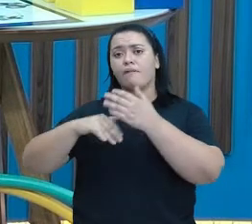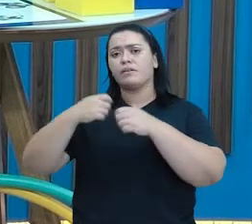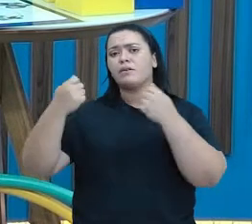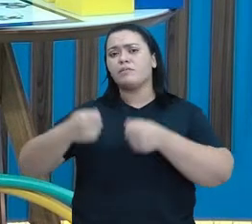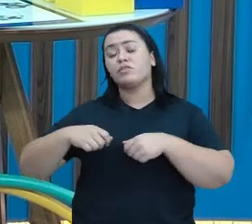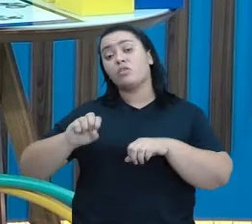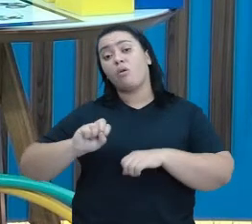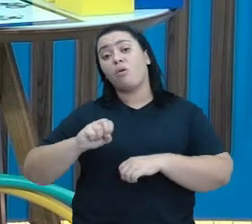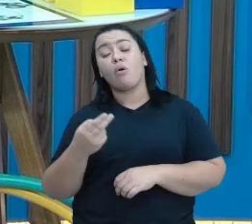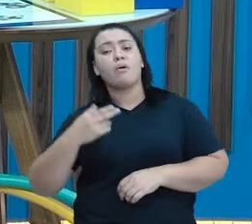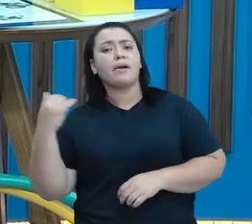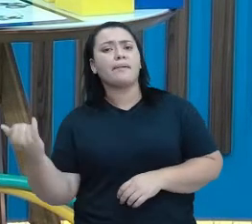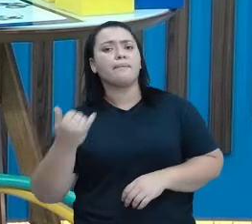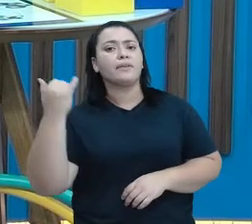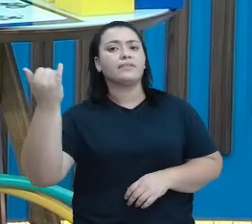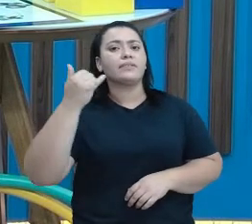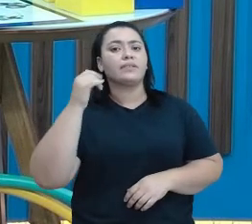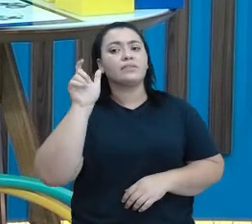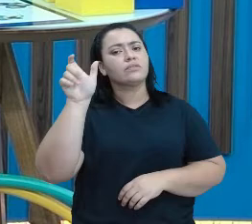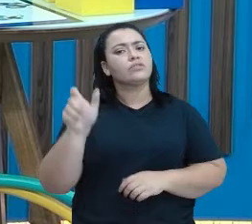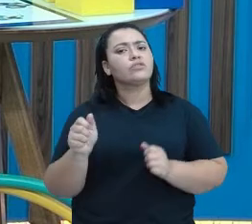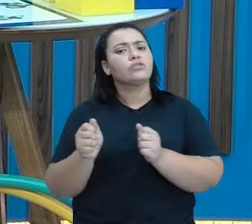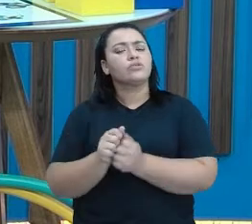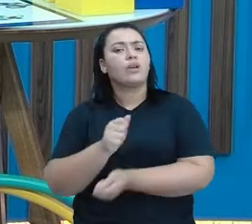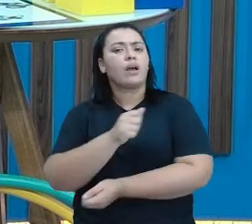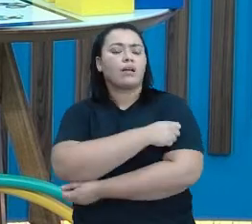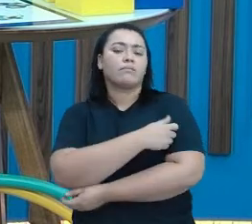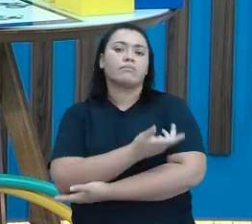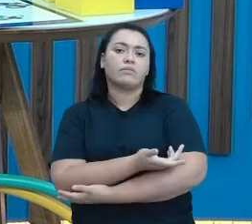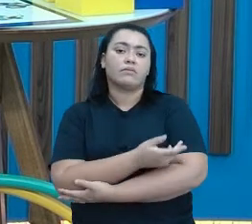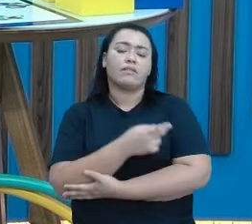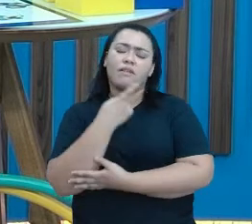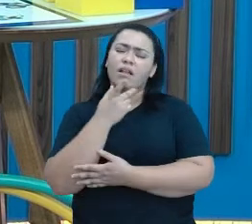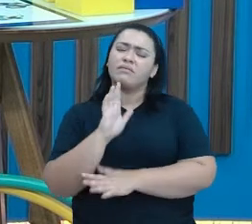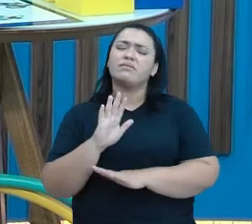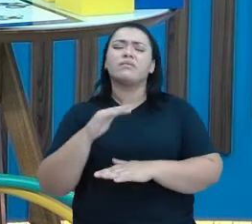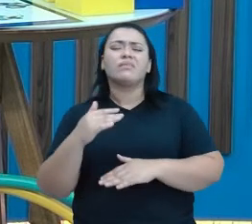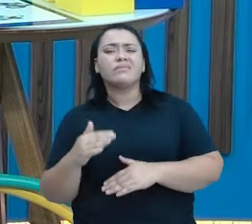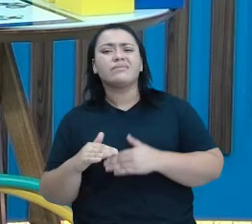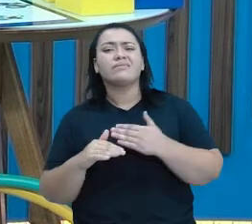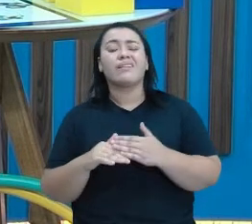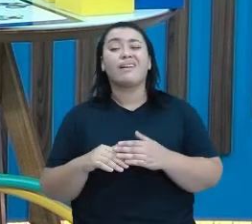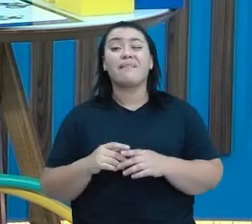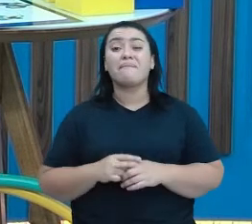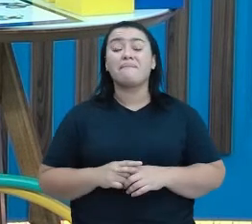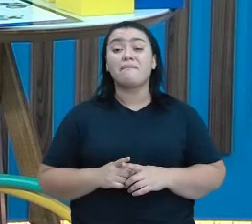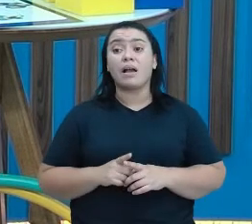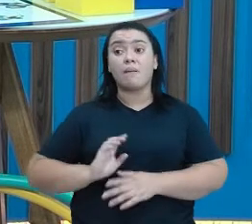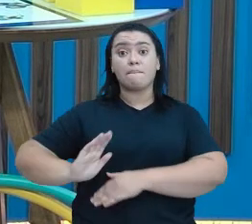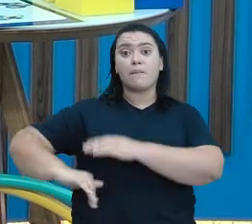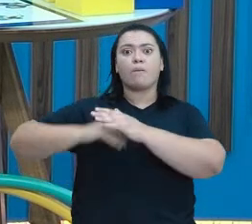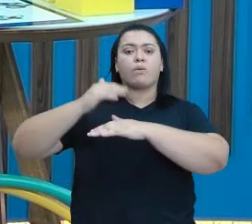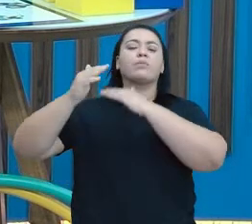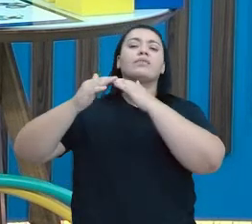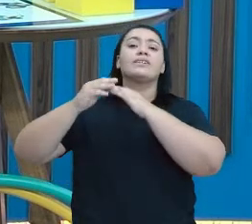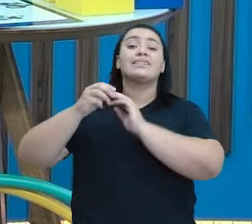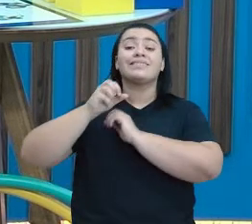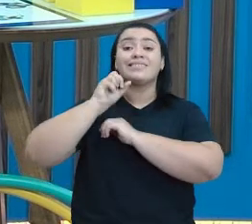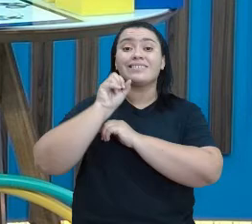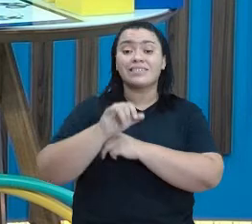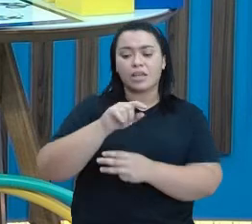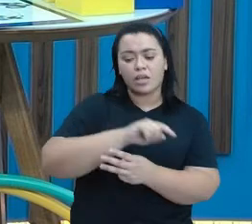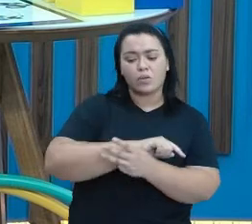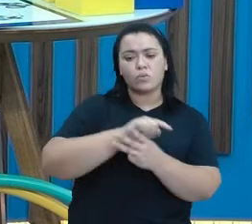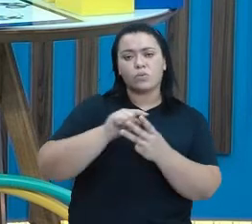ou importantes com aquele estudante. Vai conseguir um avanço? Vai, mas não tanto quanto se